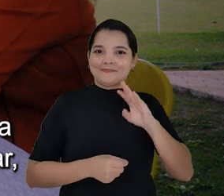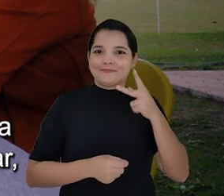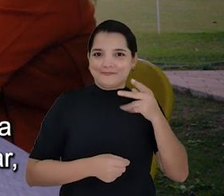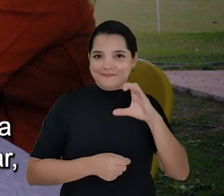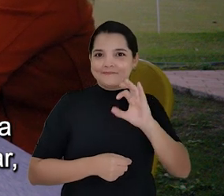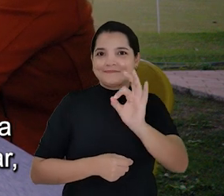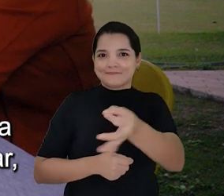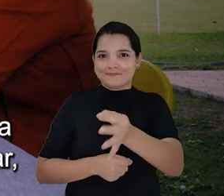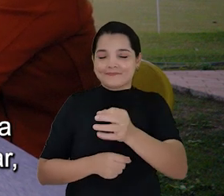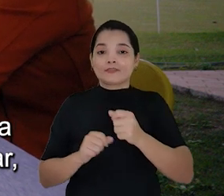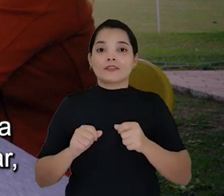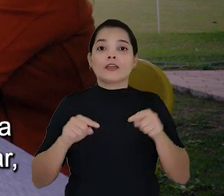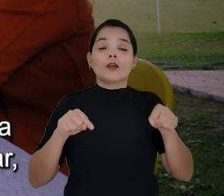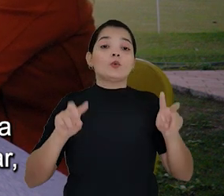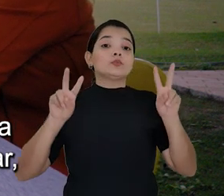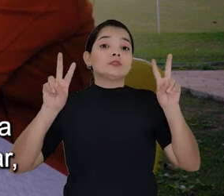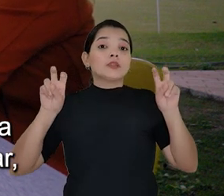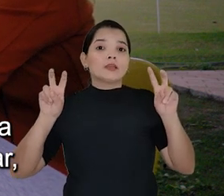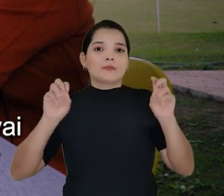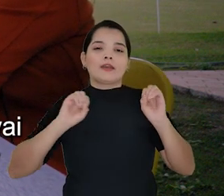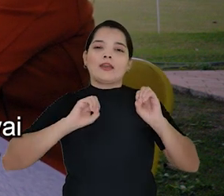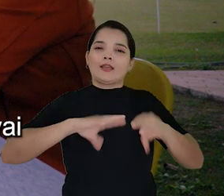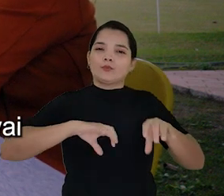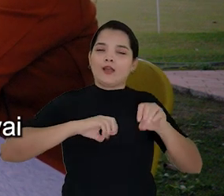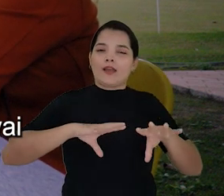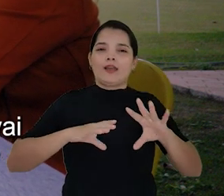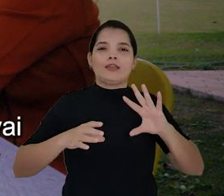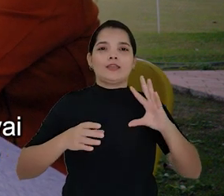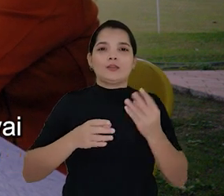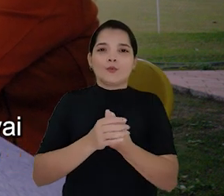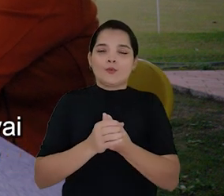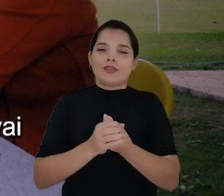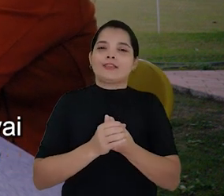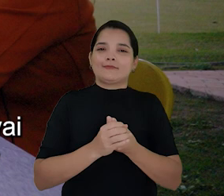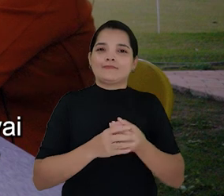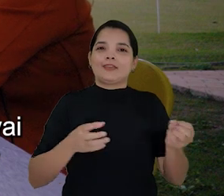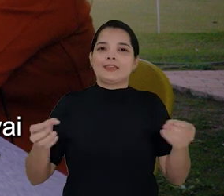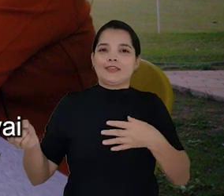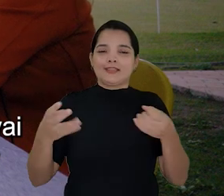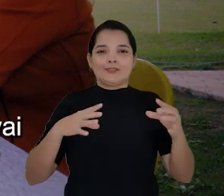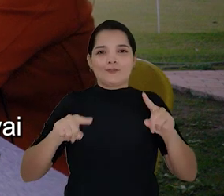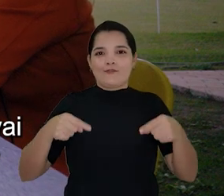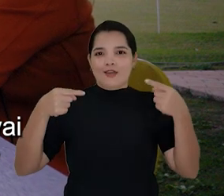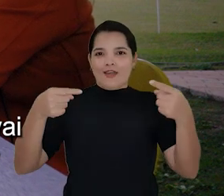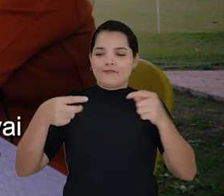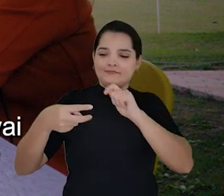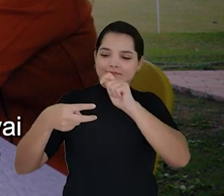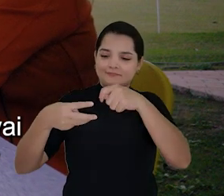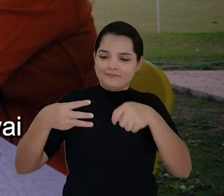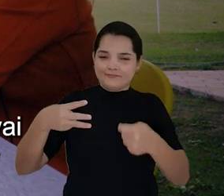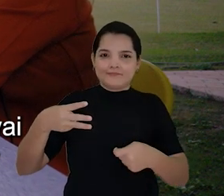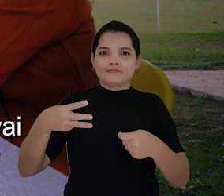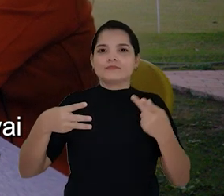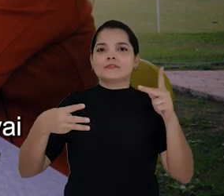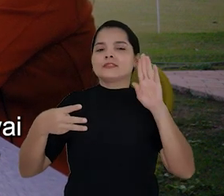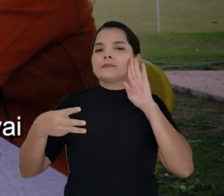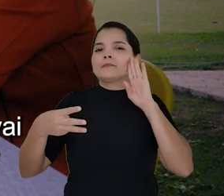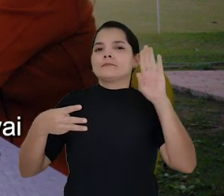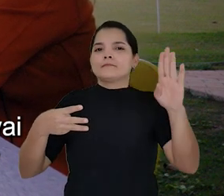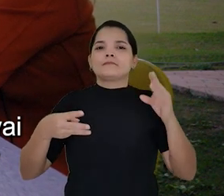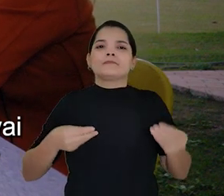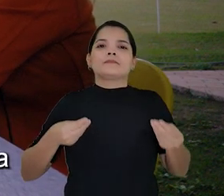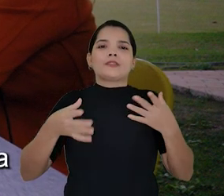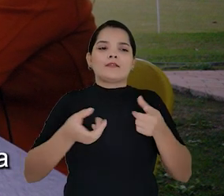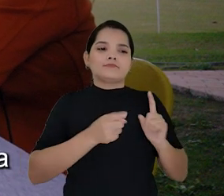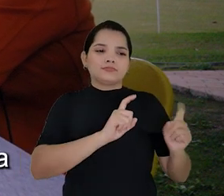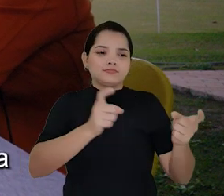eh O tema é educar incluir e Inovar desses três verbos o que você vai est trazendo pra gente discutir